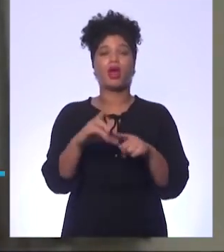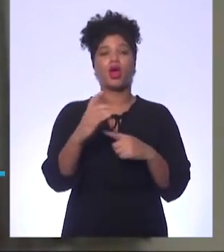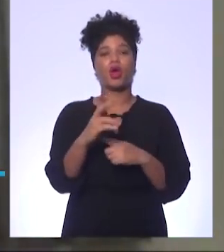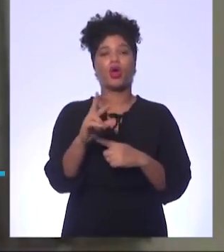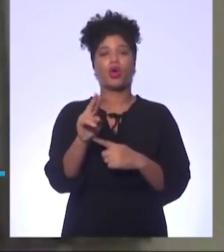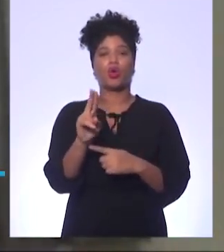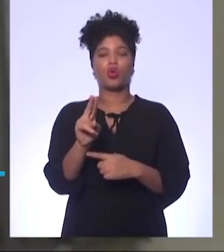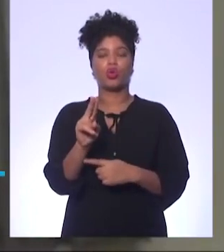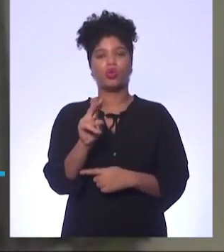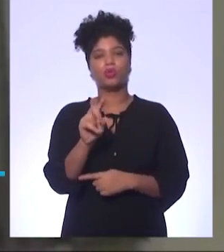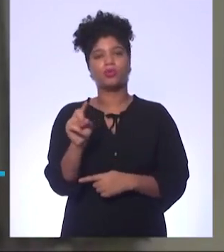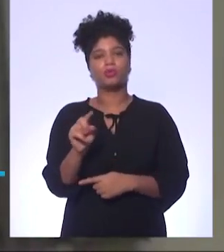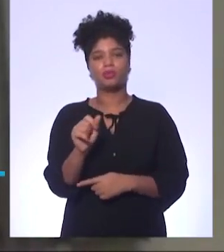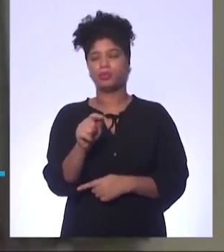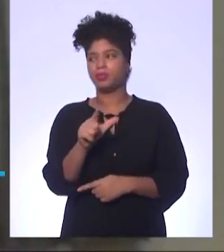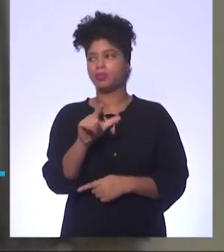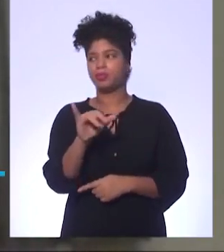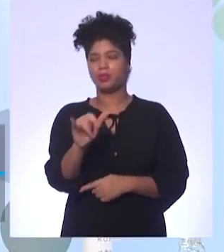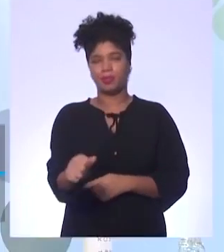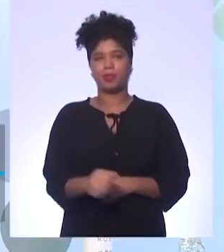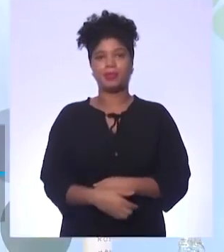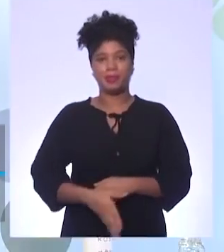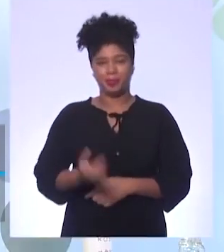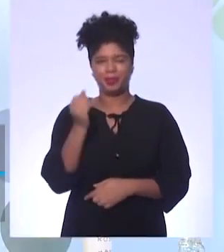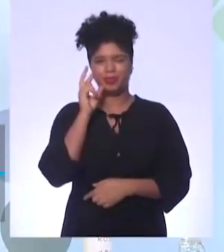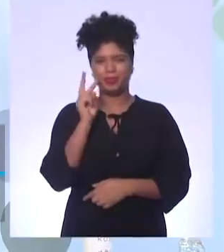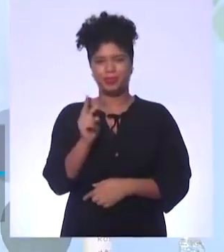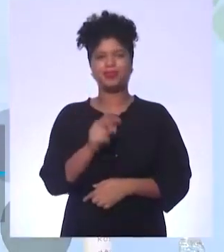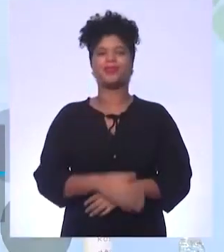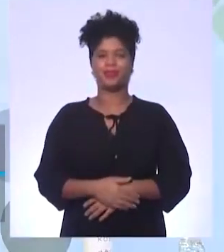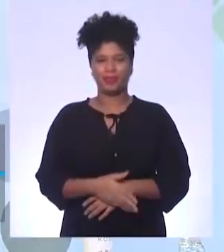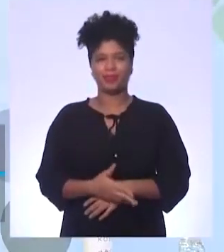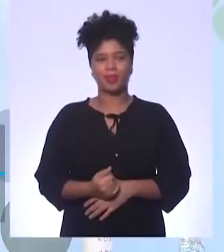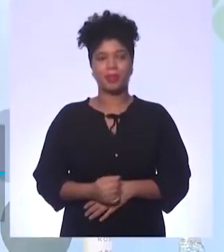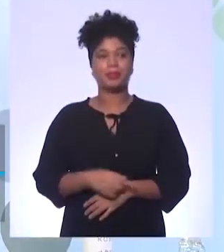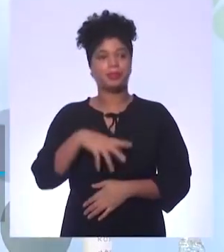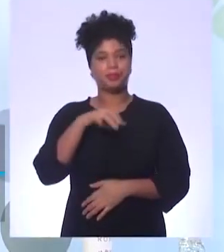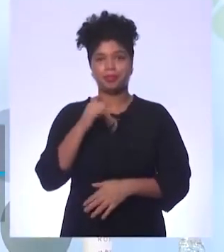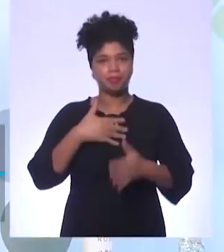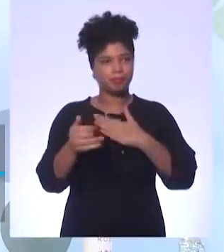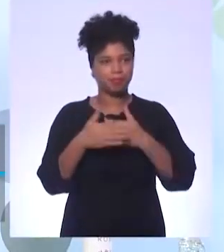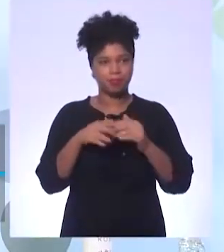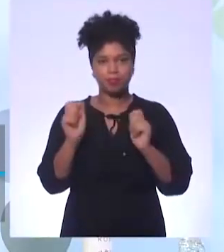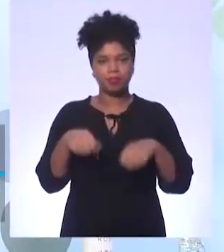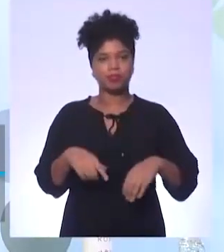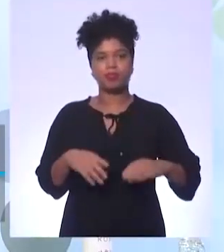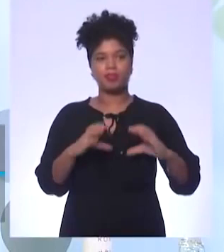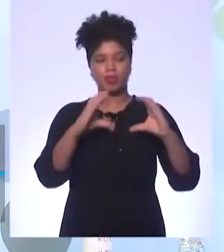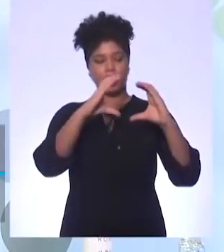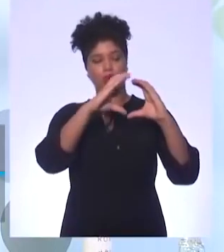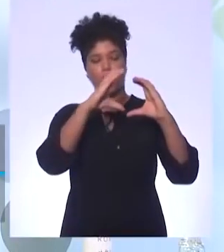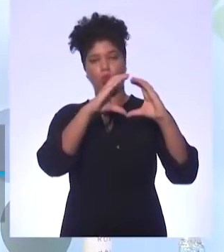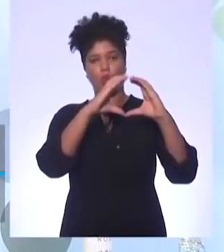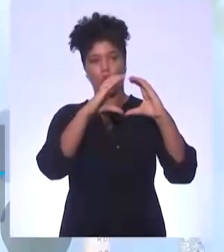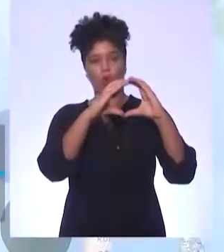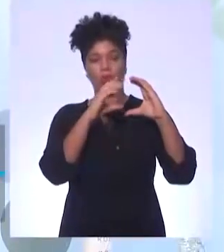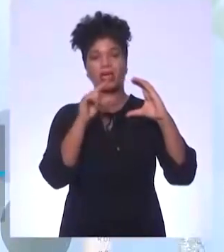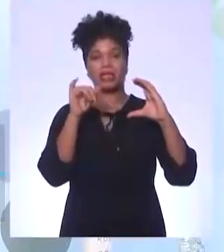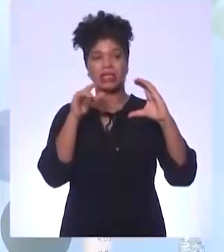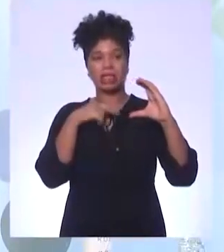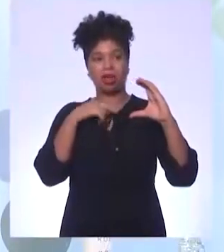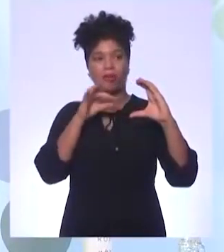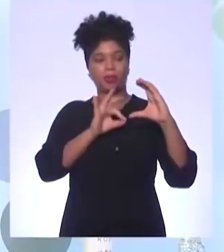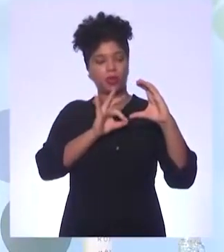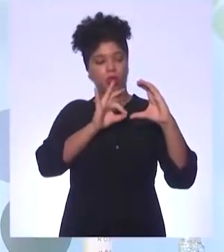Roberta, vamos ver? Vamos sim. Então, ó, venham aqui comigo. Se eu pegar qualquer coisa circular, peguei um relógio aqui, ó. Se eu medir esse contorno